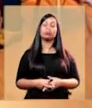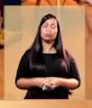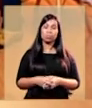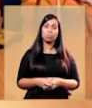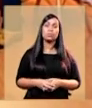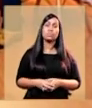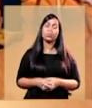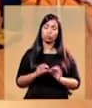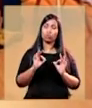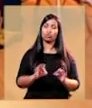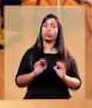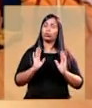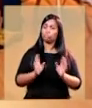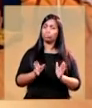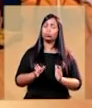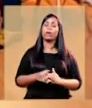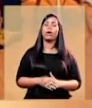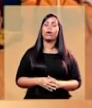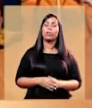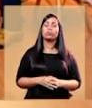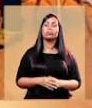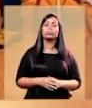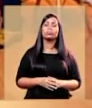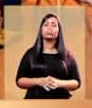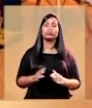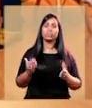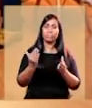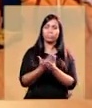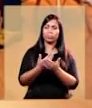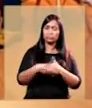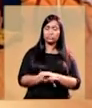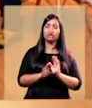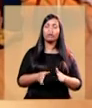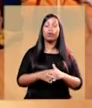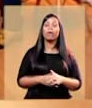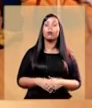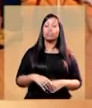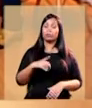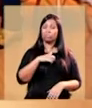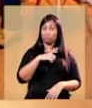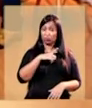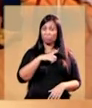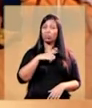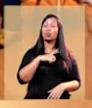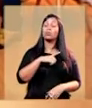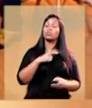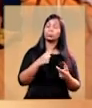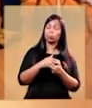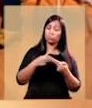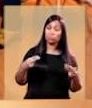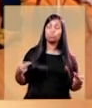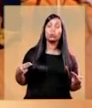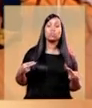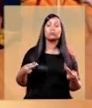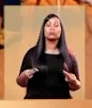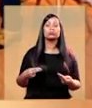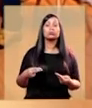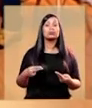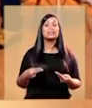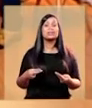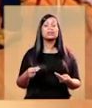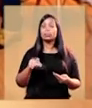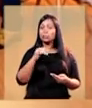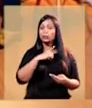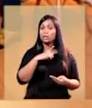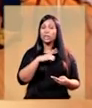casos assim, né, já julgados, então estou falando, né, algo sobre julgamento, já está arquivado. Nós tivemos casos em que